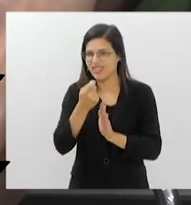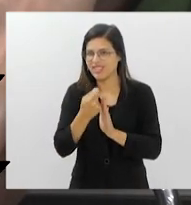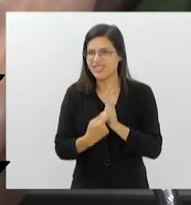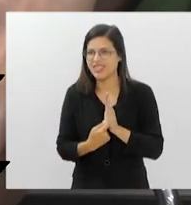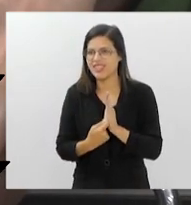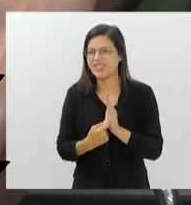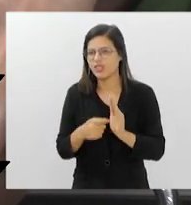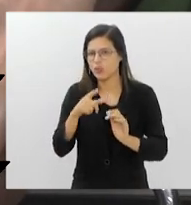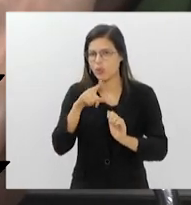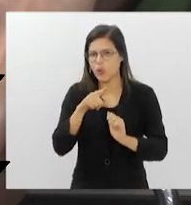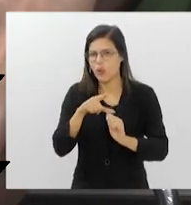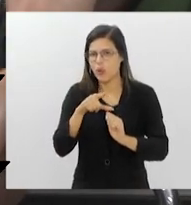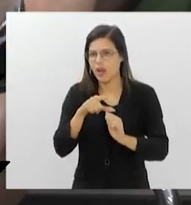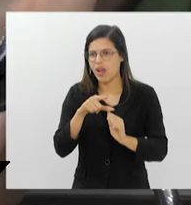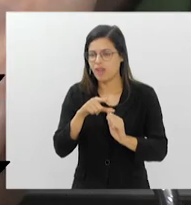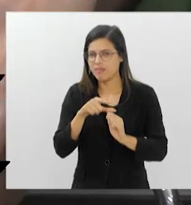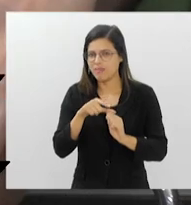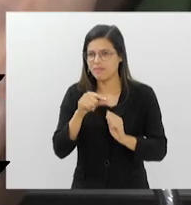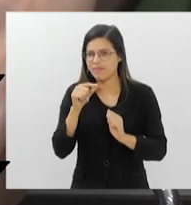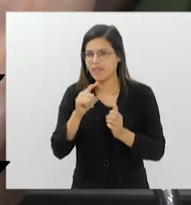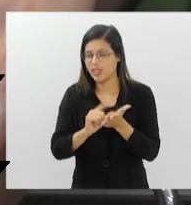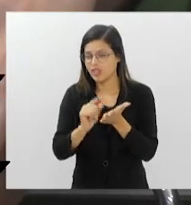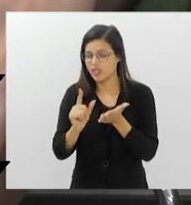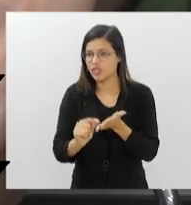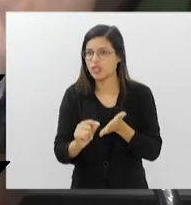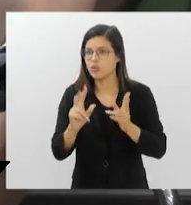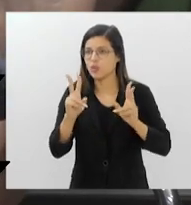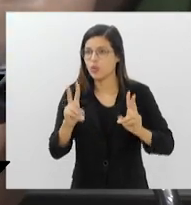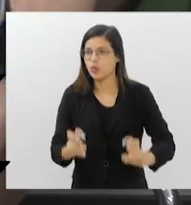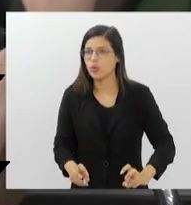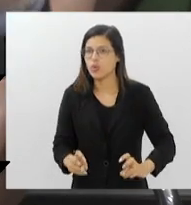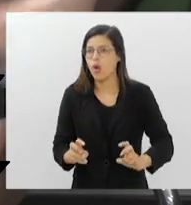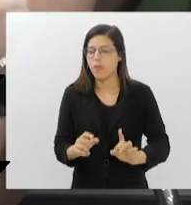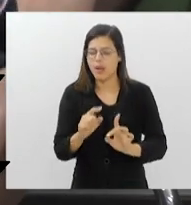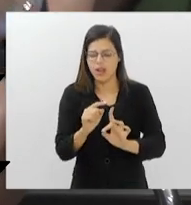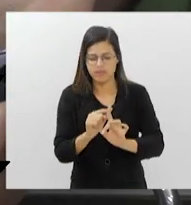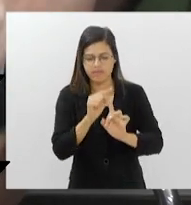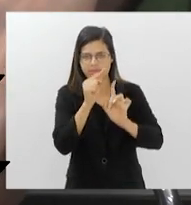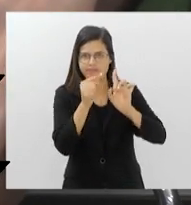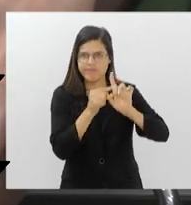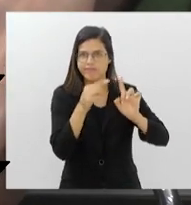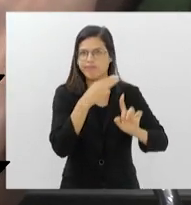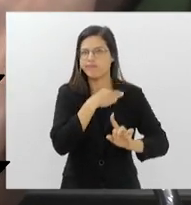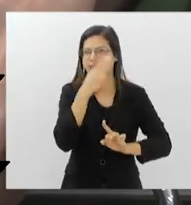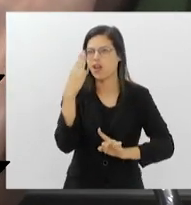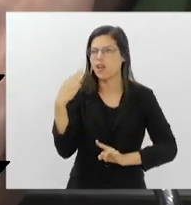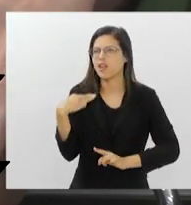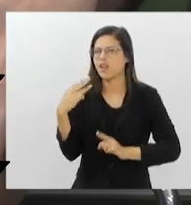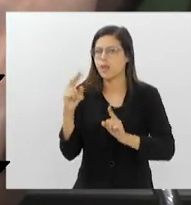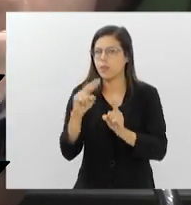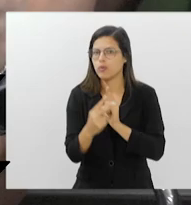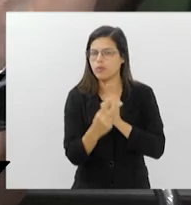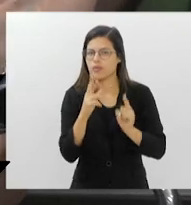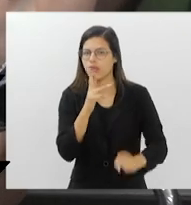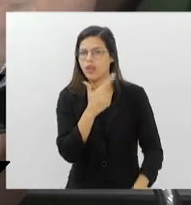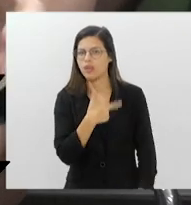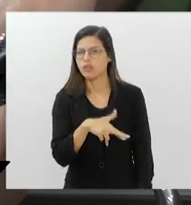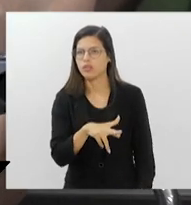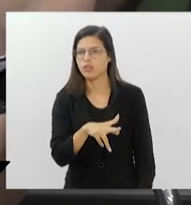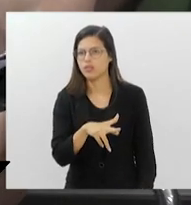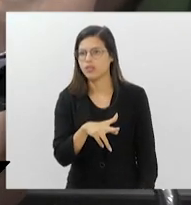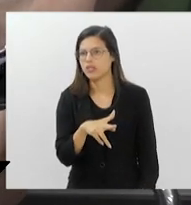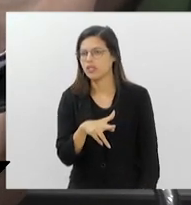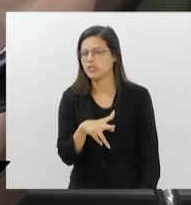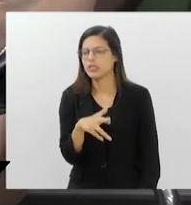abordando essa questão da concepção de Maria que eu acho so ponto de vista da religiosidade extremamente